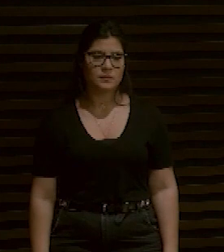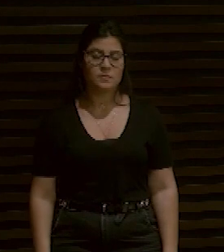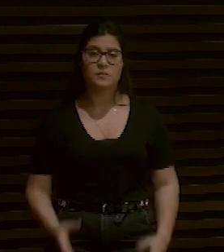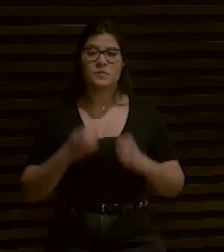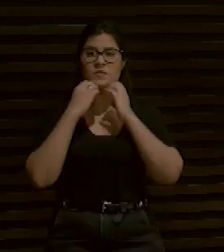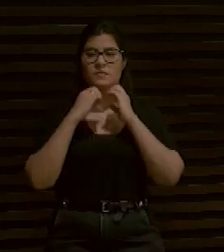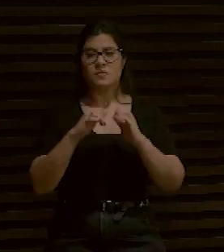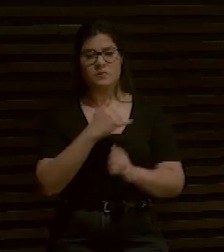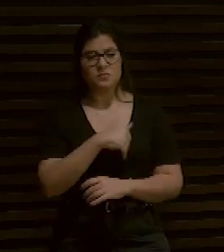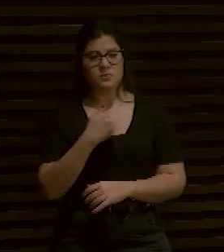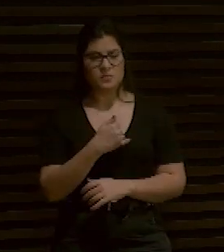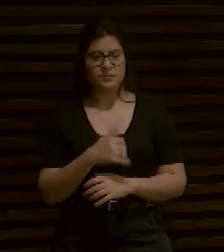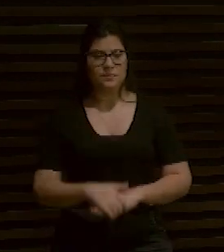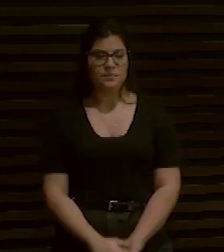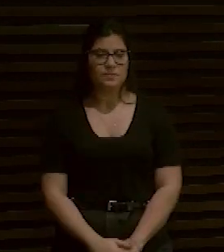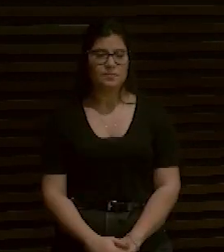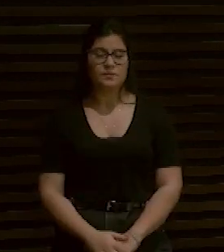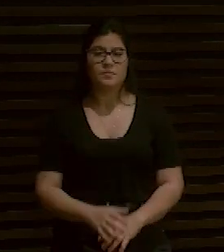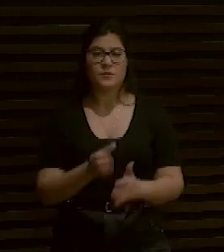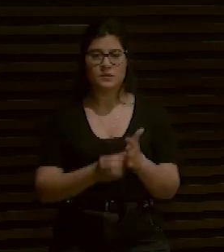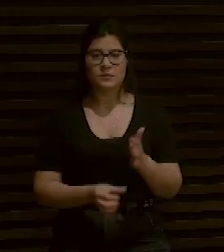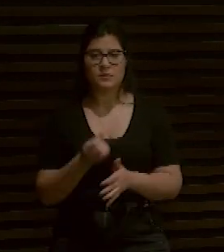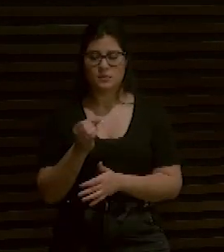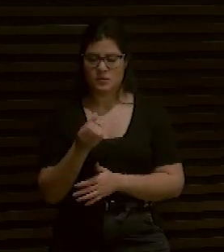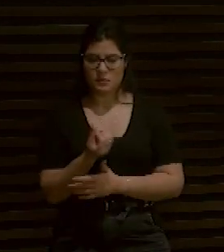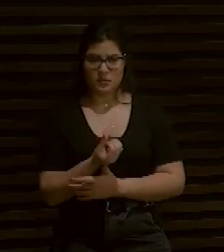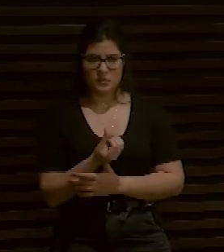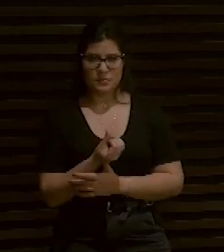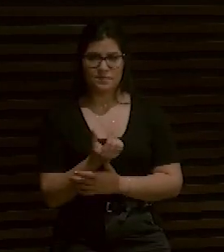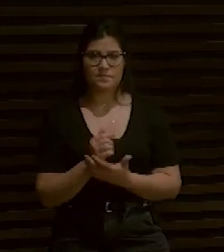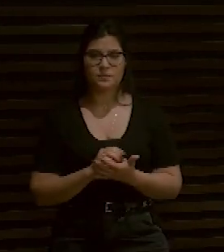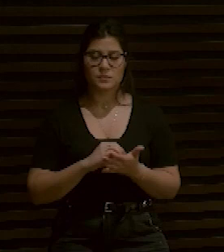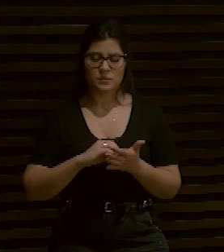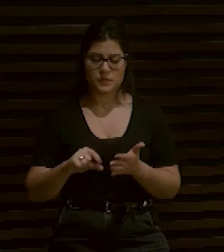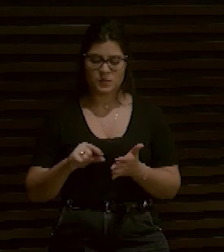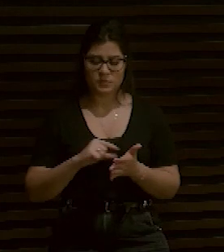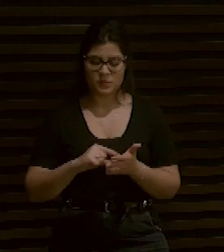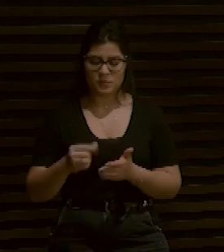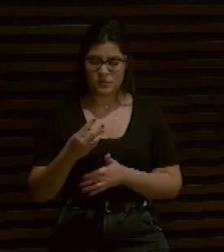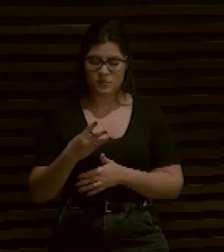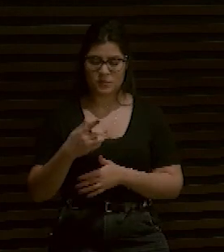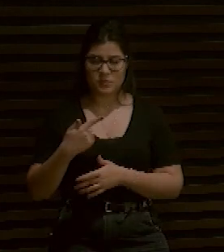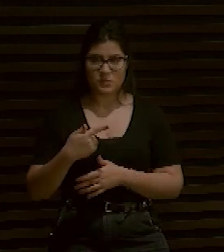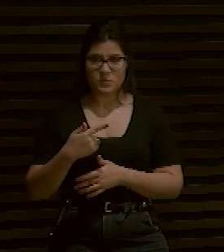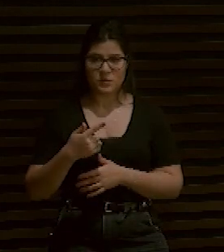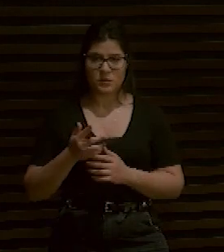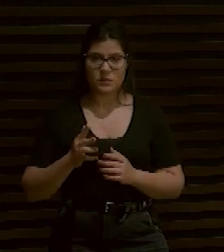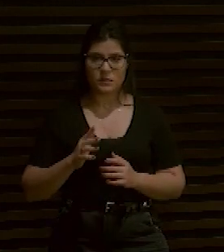Evangelho de João 6, 37. Todo aquele que o Pai me